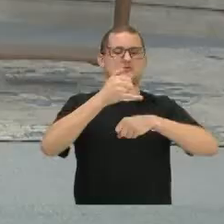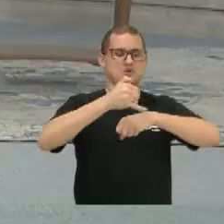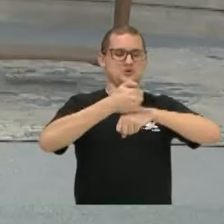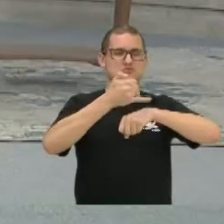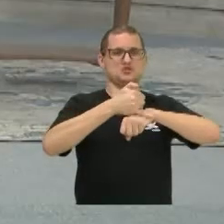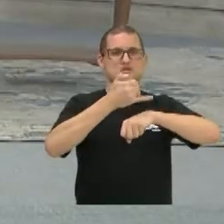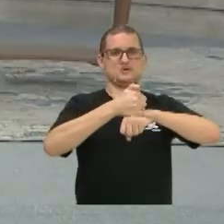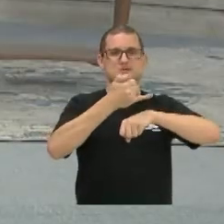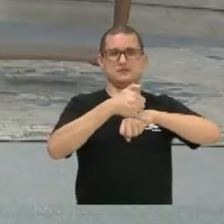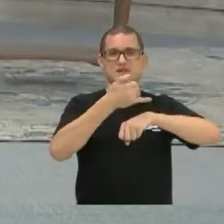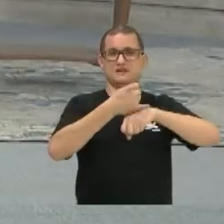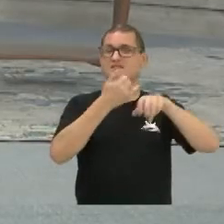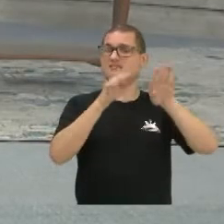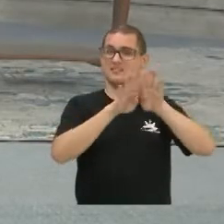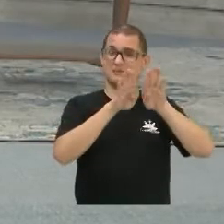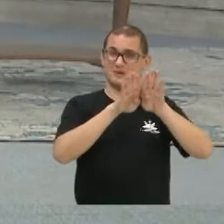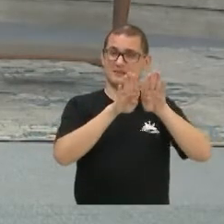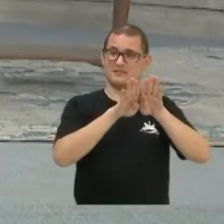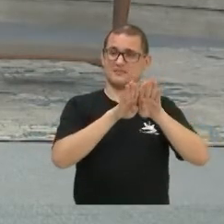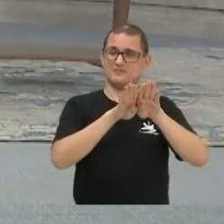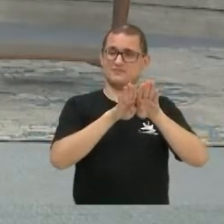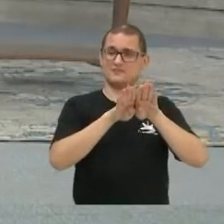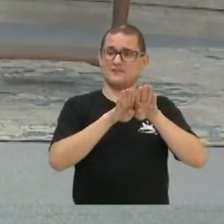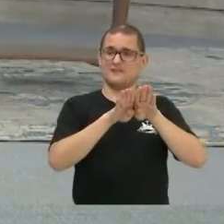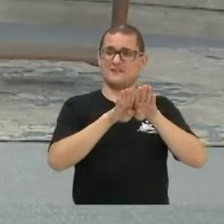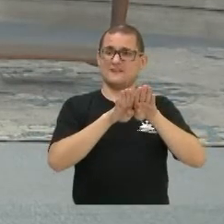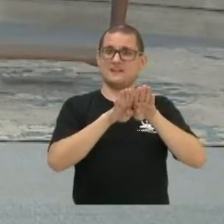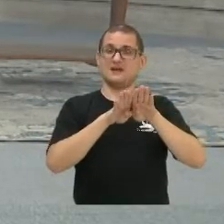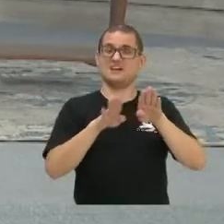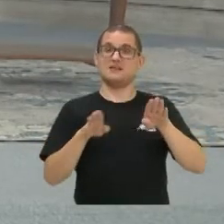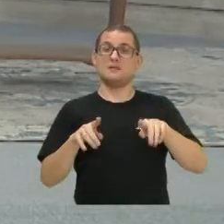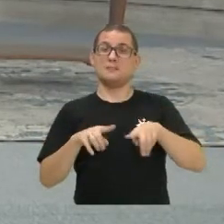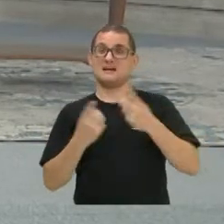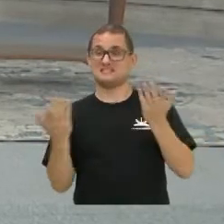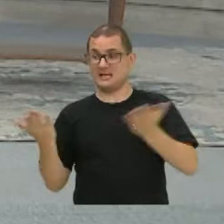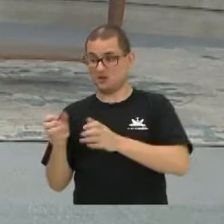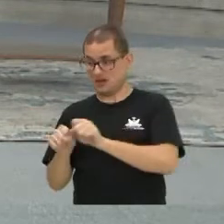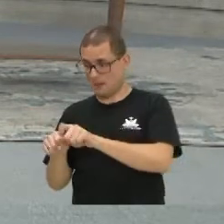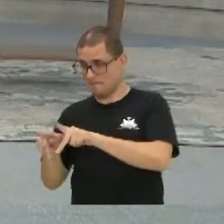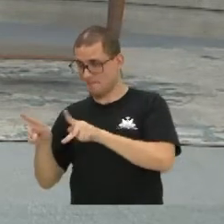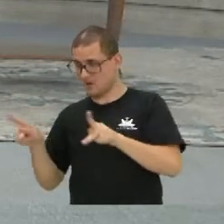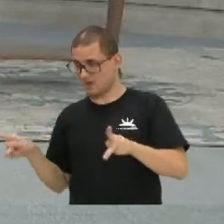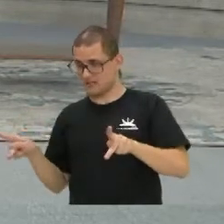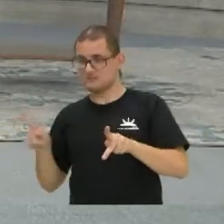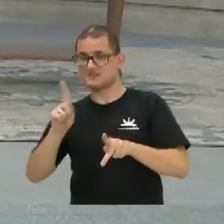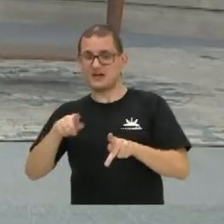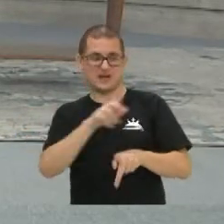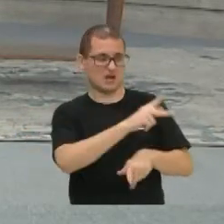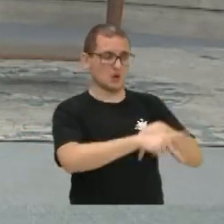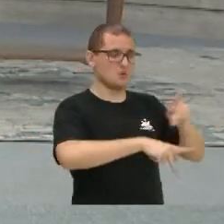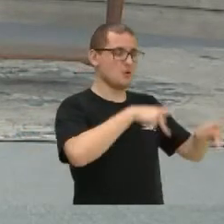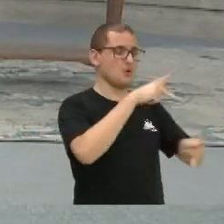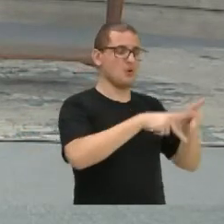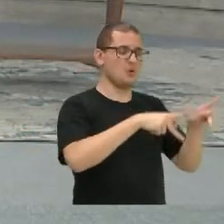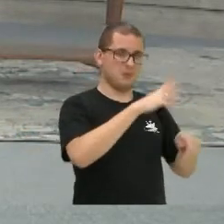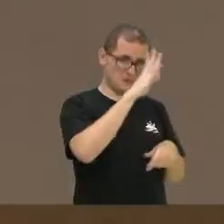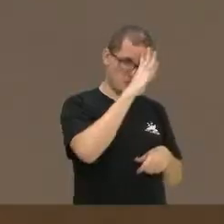ou é sodoma e agora eu império romano o que faz isso com os cristãos